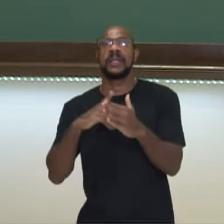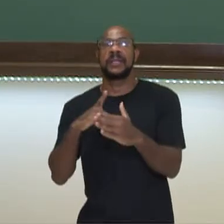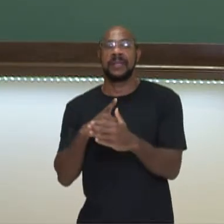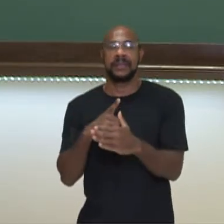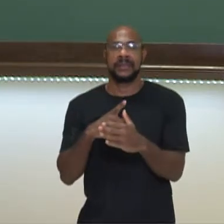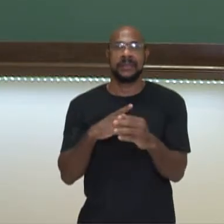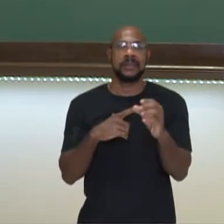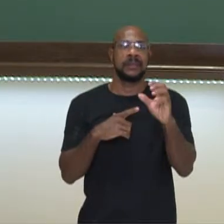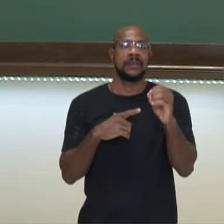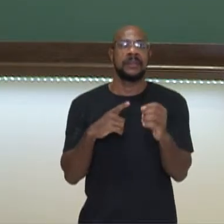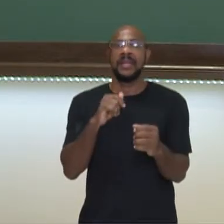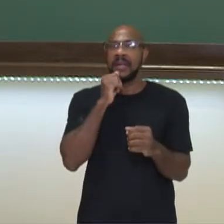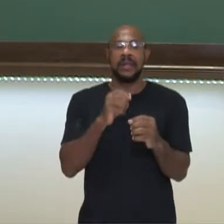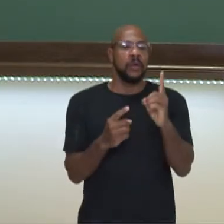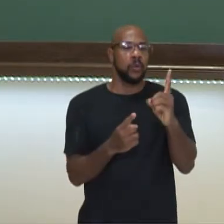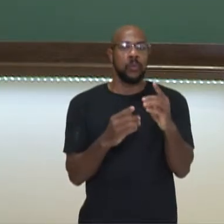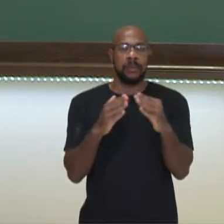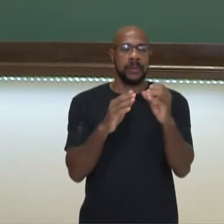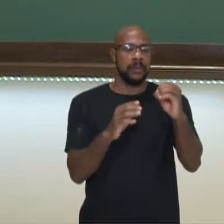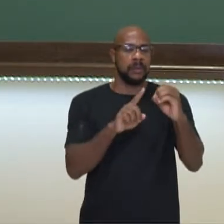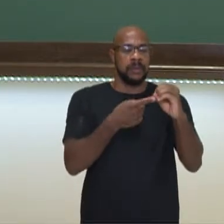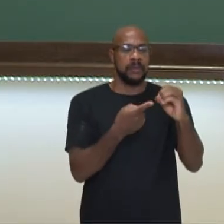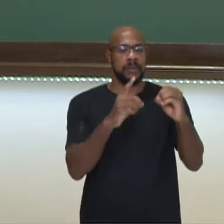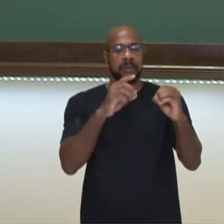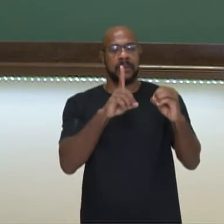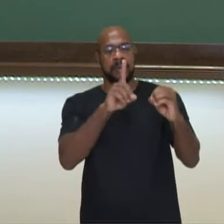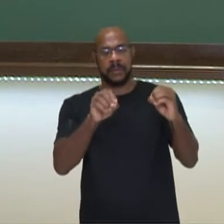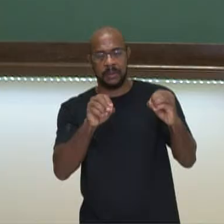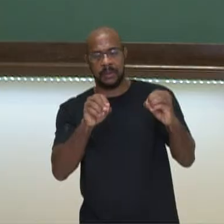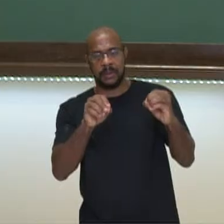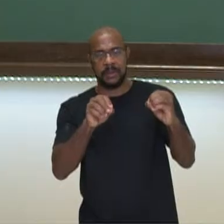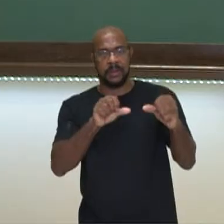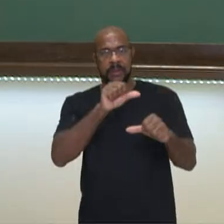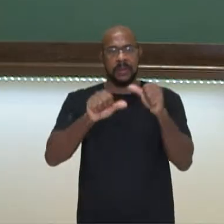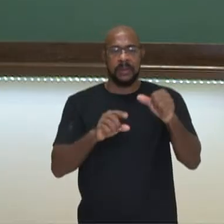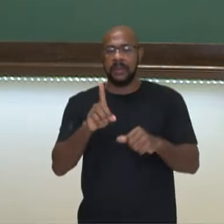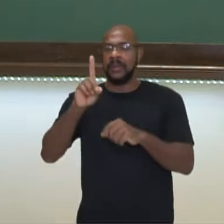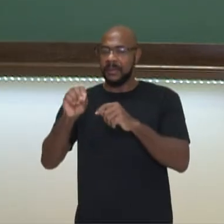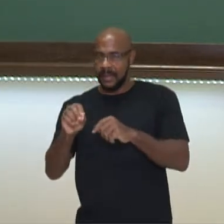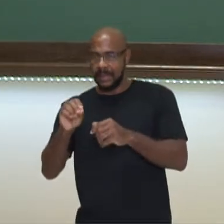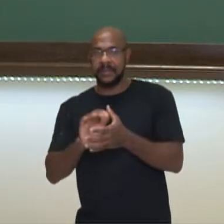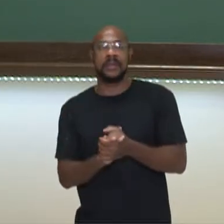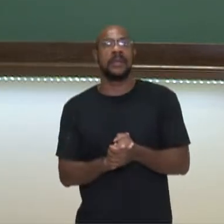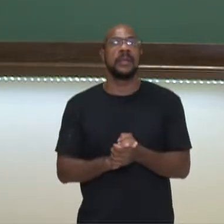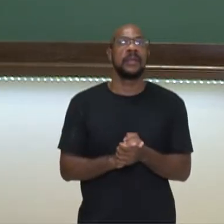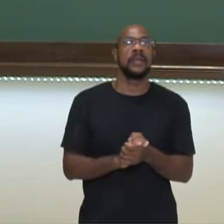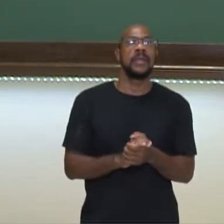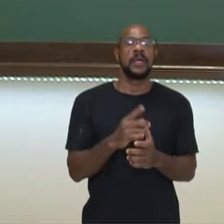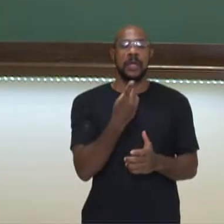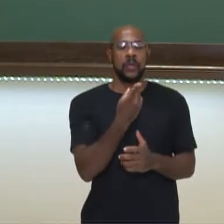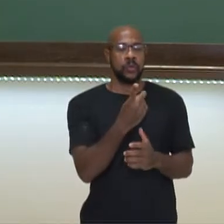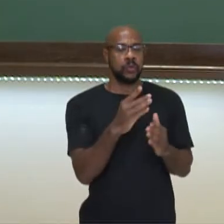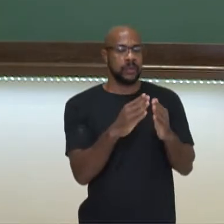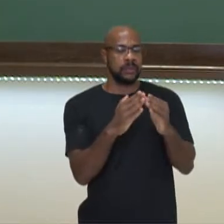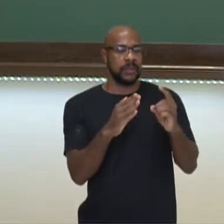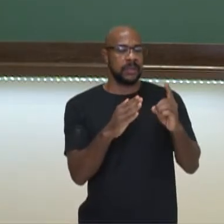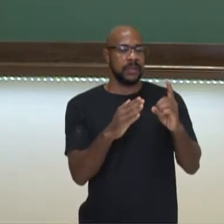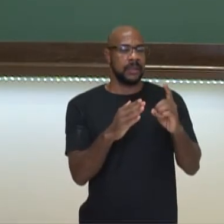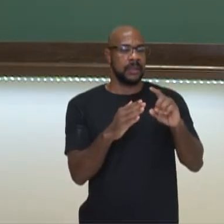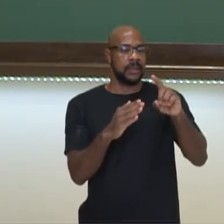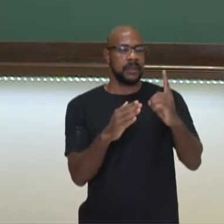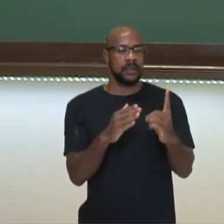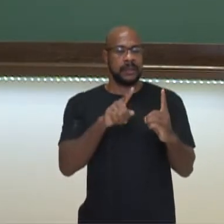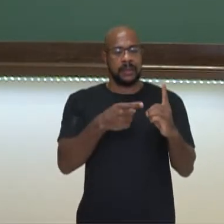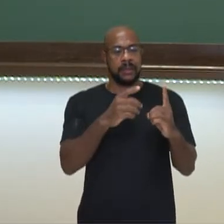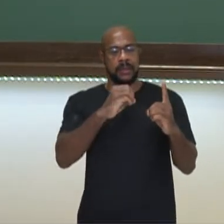10. Então, se tiver uma casa depois da vírgula, eu vou escolher o 10 como denominador. 2 casas depois da vírgula, o 100. 3 casas depois da